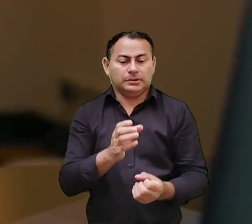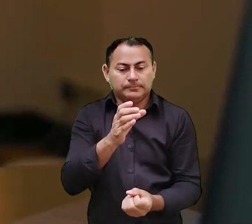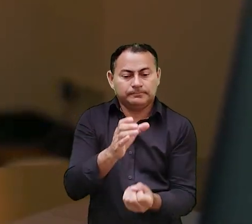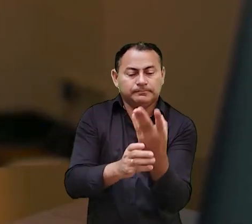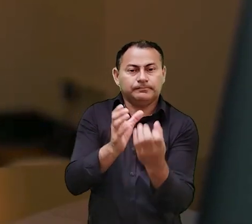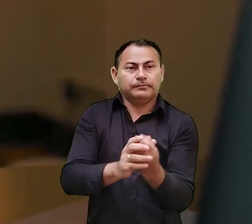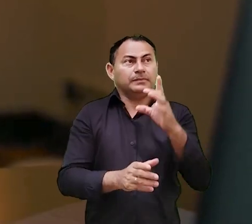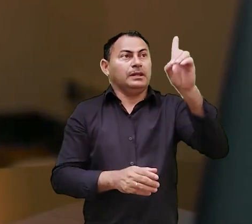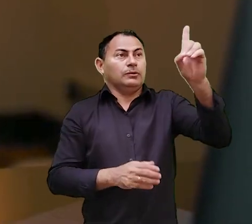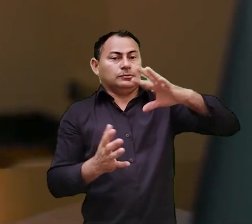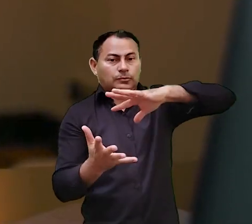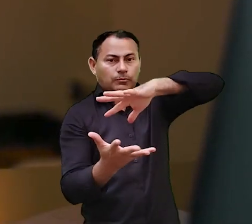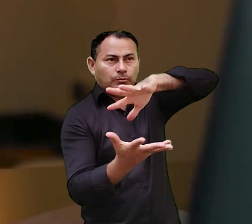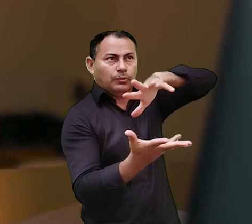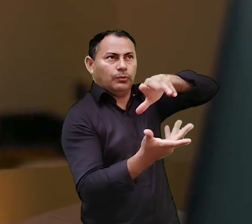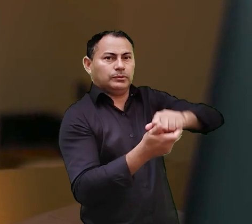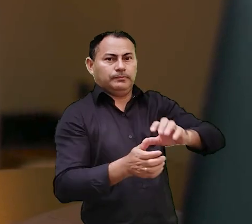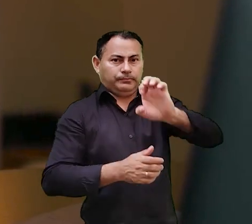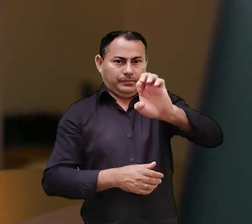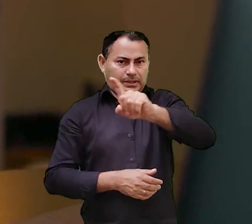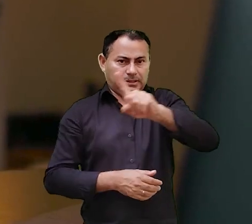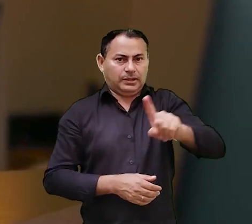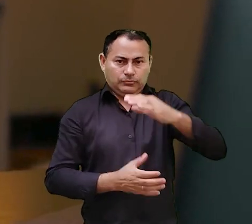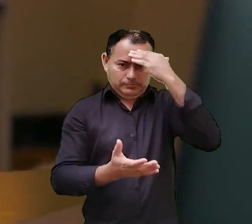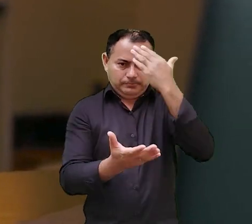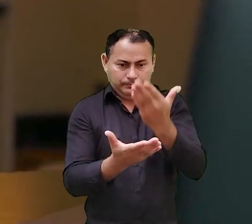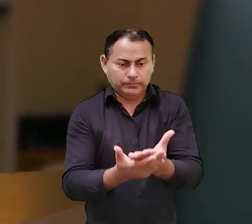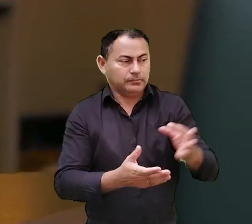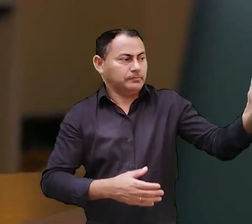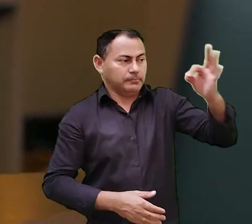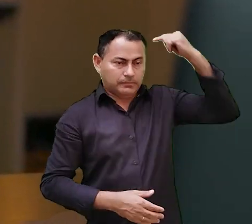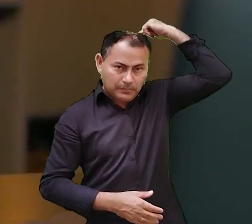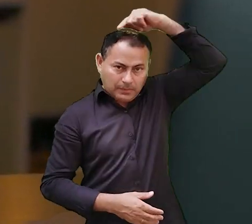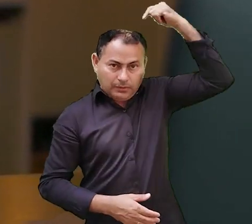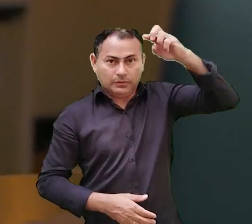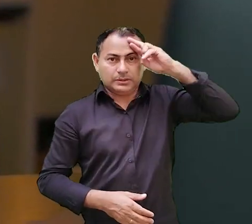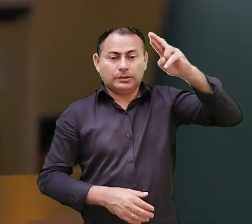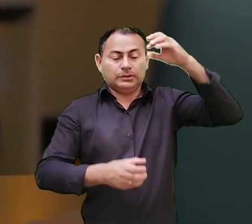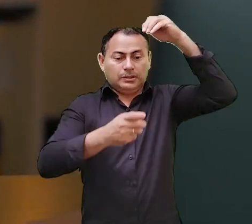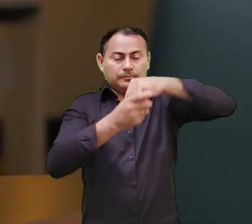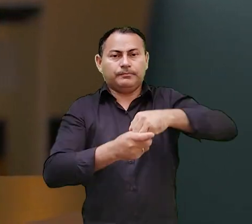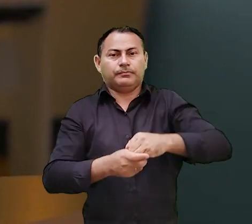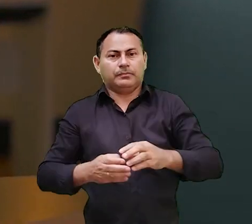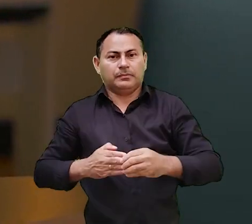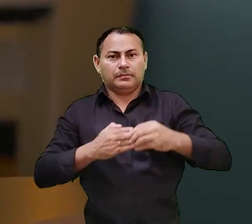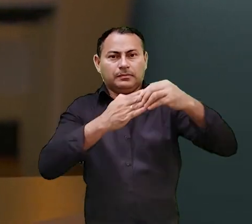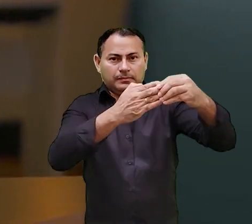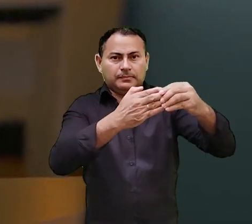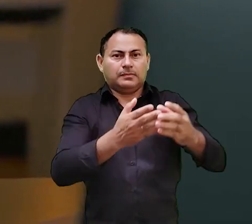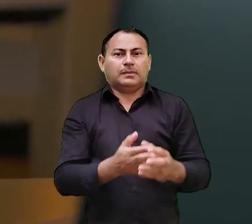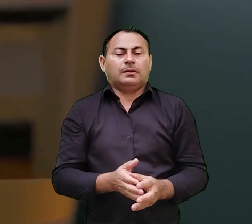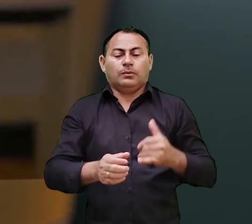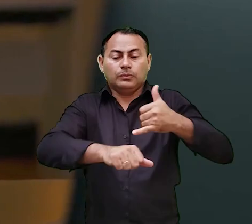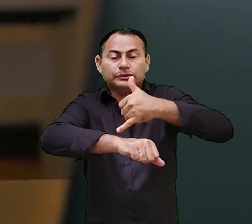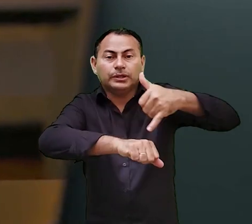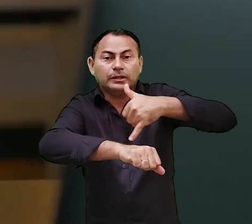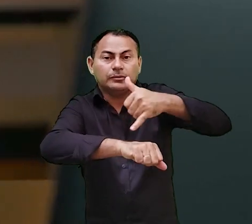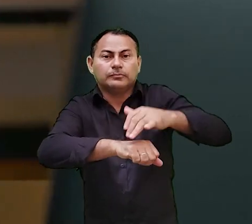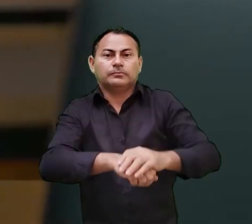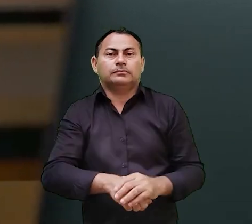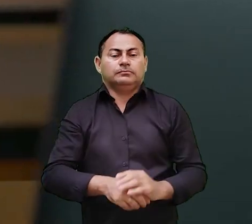o desafio da obra de Deus no mundo. Ezequiel acreditava que o Espírito do Senhor estava nele,